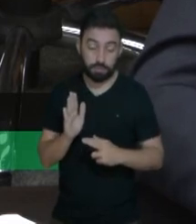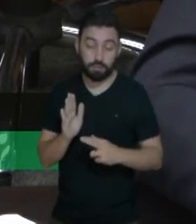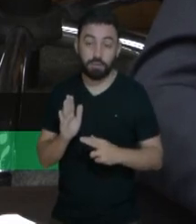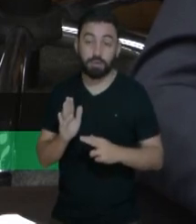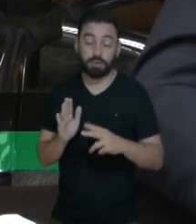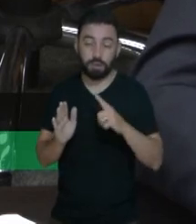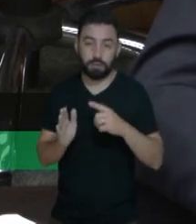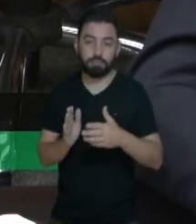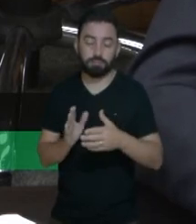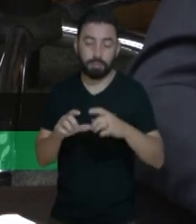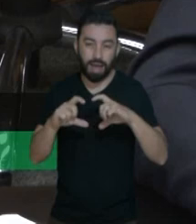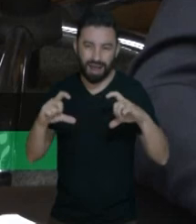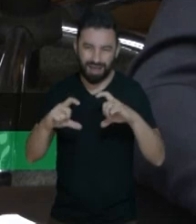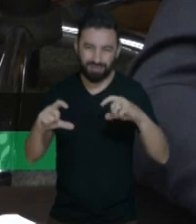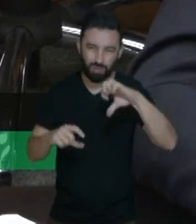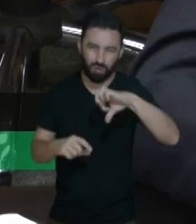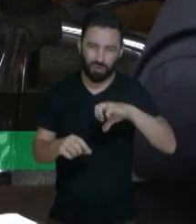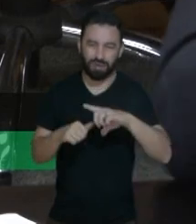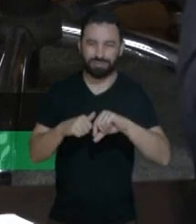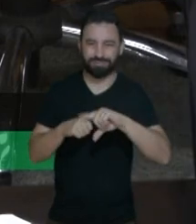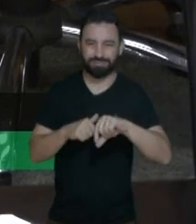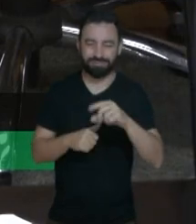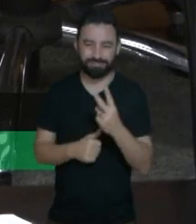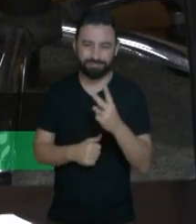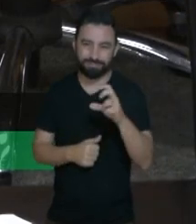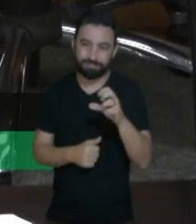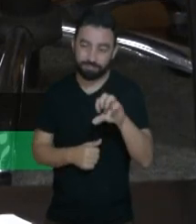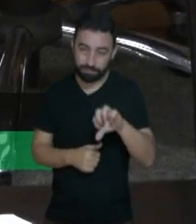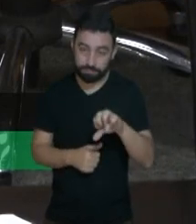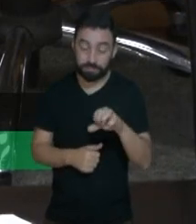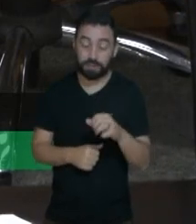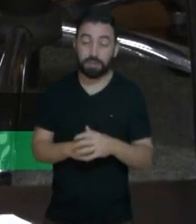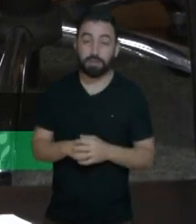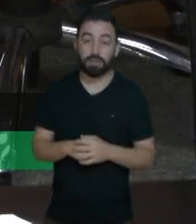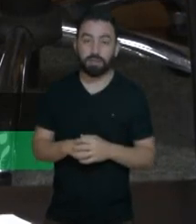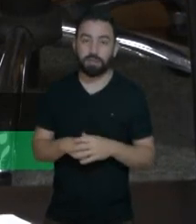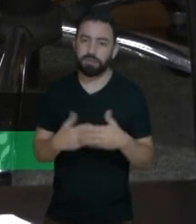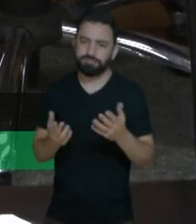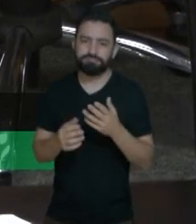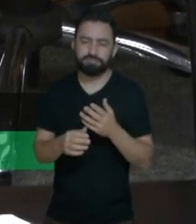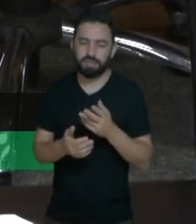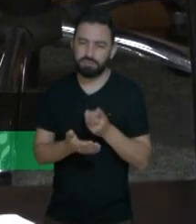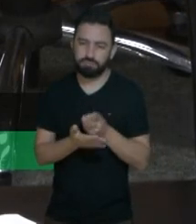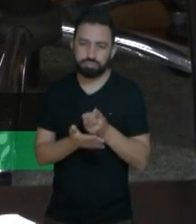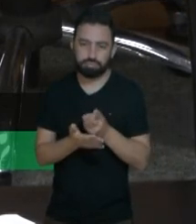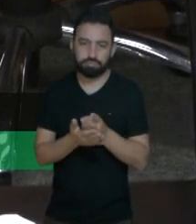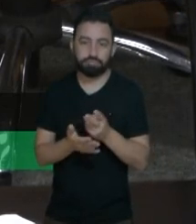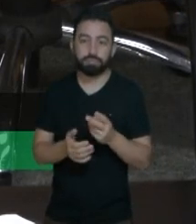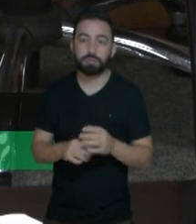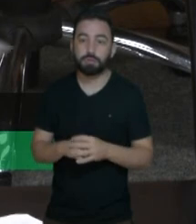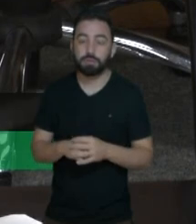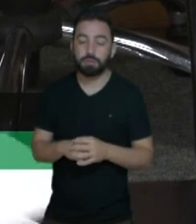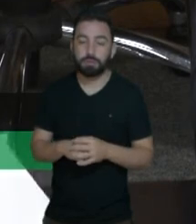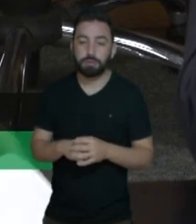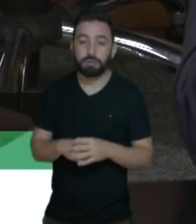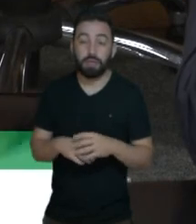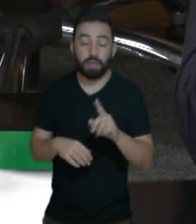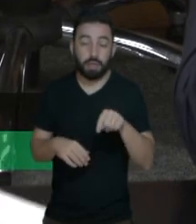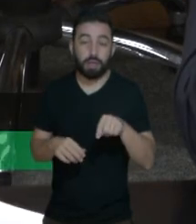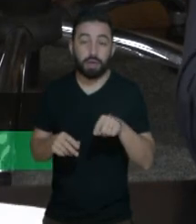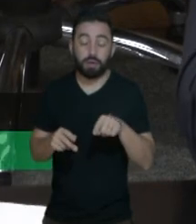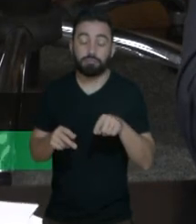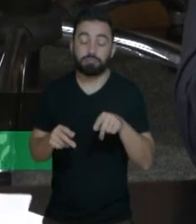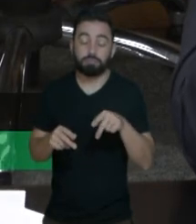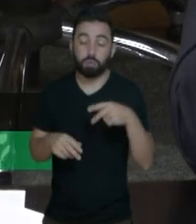9 do artigo 26 e a diligência não vou ler tudo aqui porque é diligência né a diligência é A Procuradoria